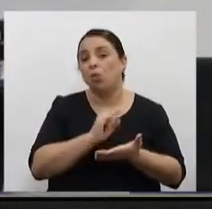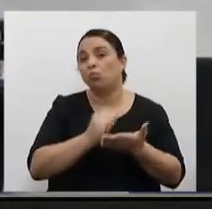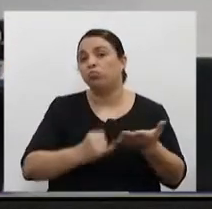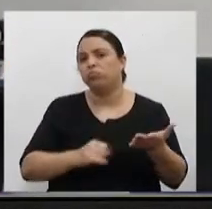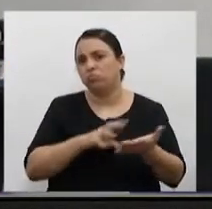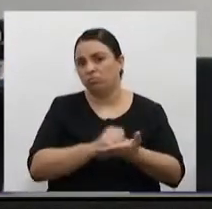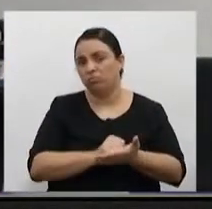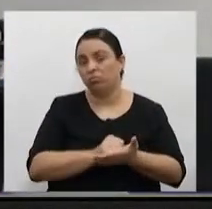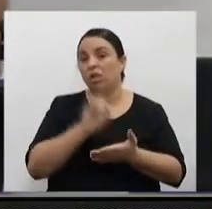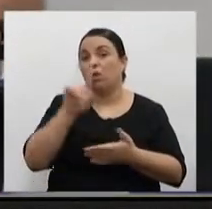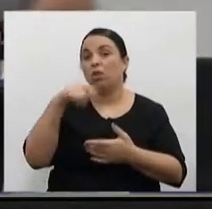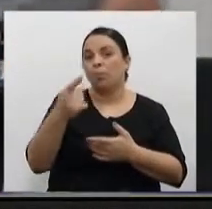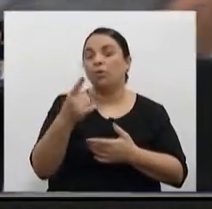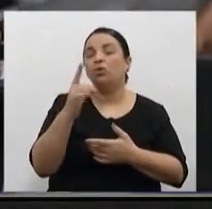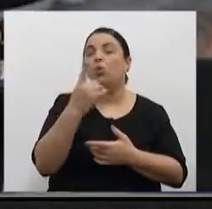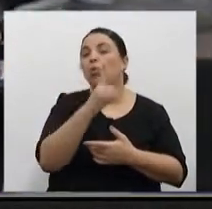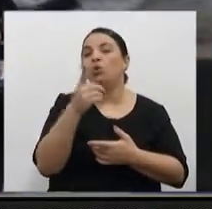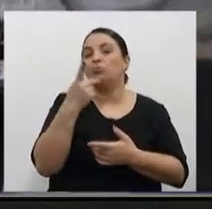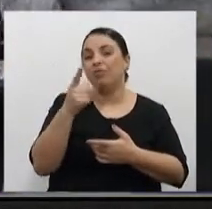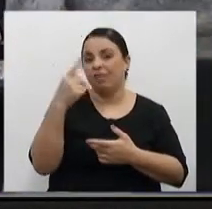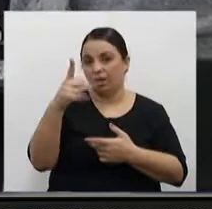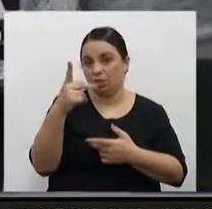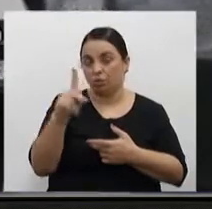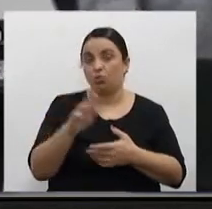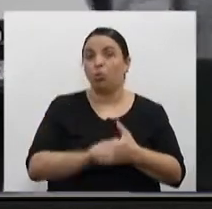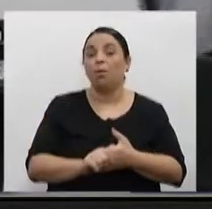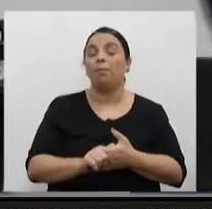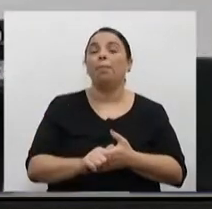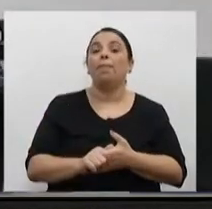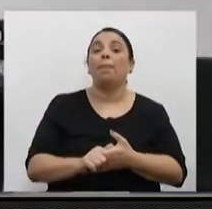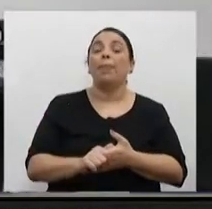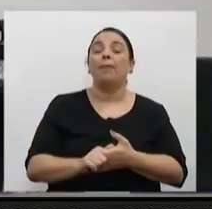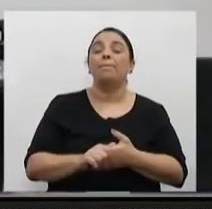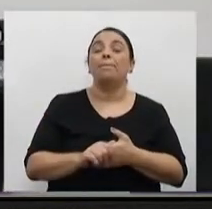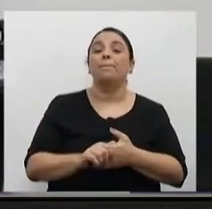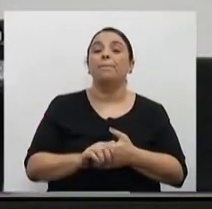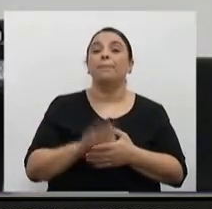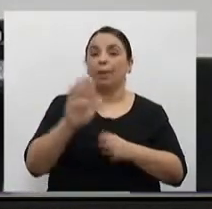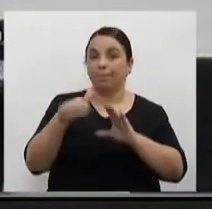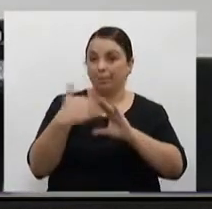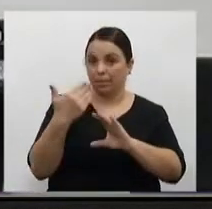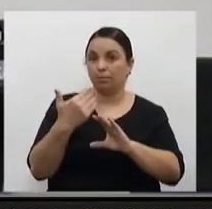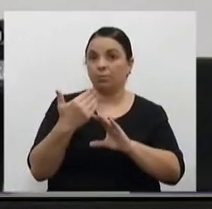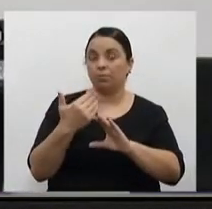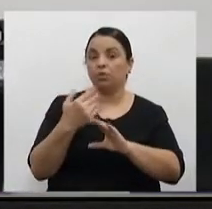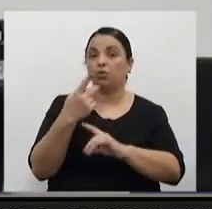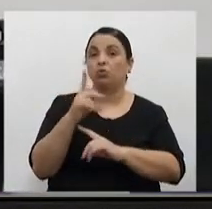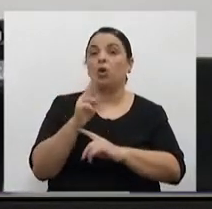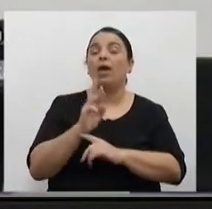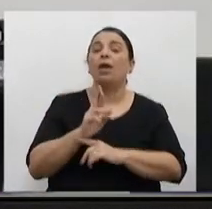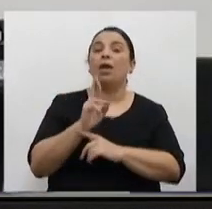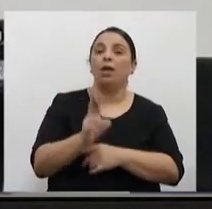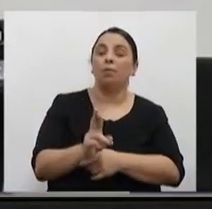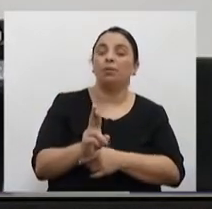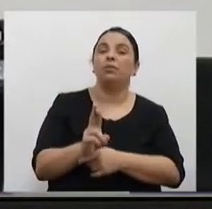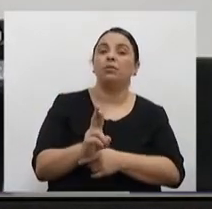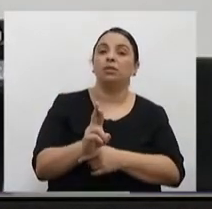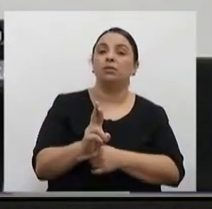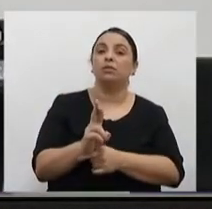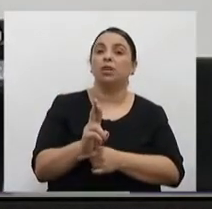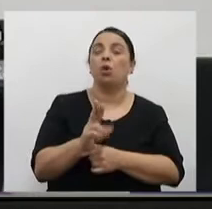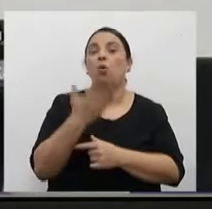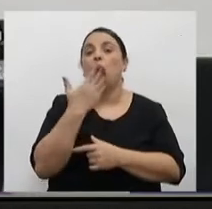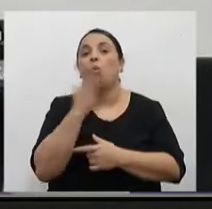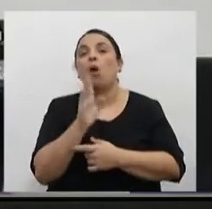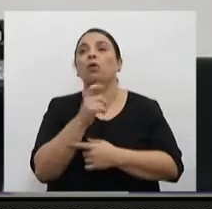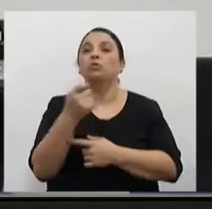para encerrar e a gente passar a fala para a subsecretária, mas manda para mim só qual a sua representação, qual